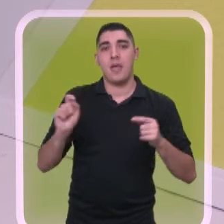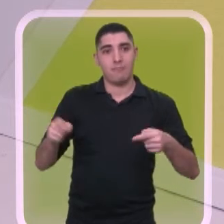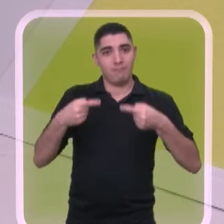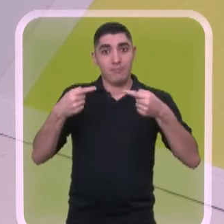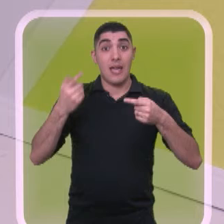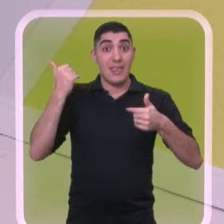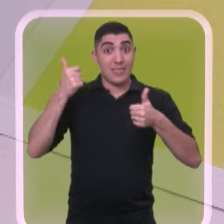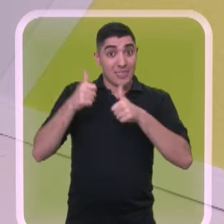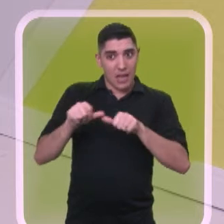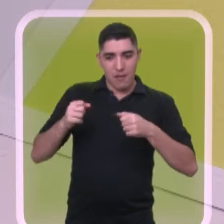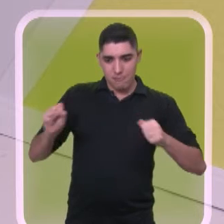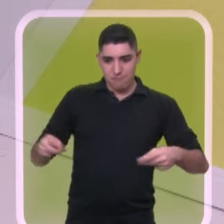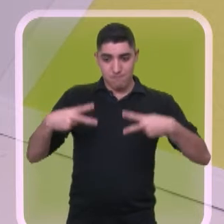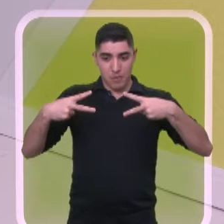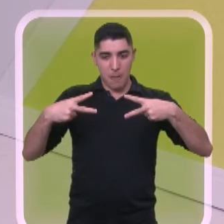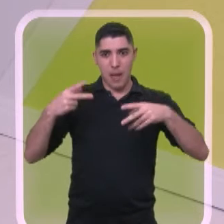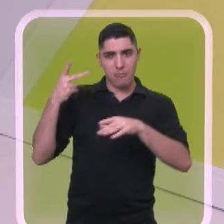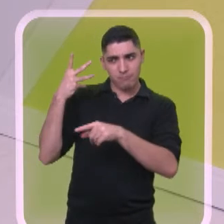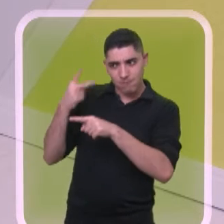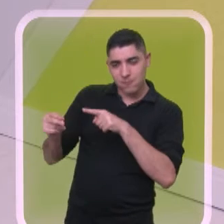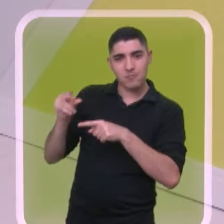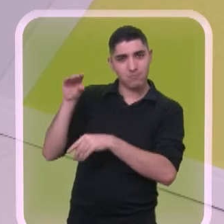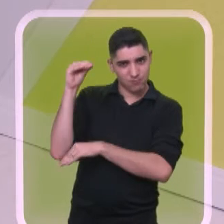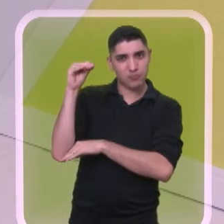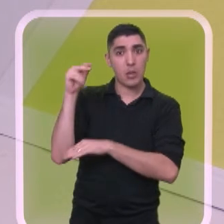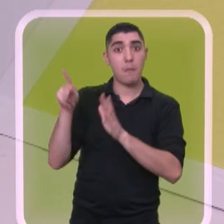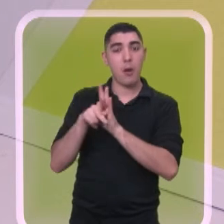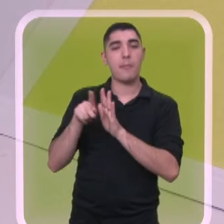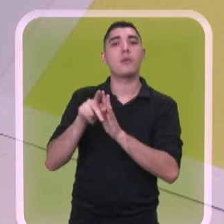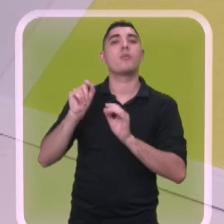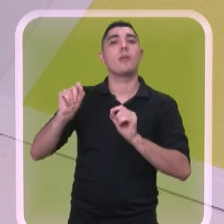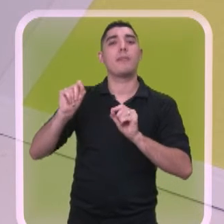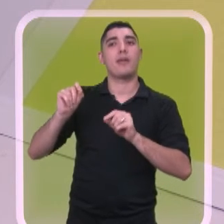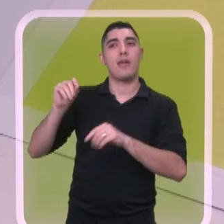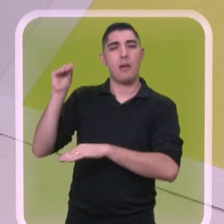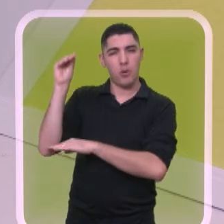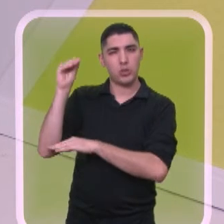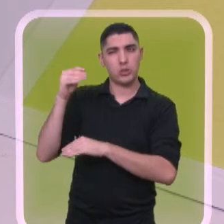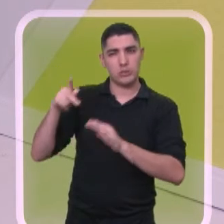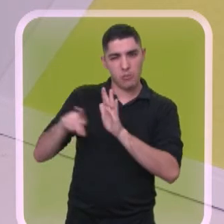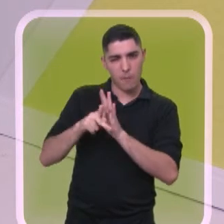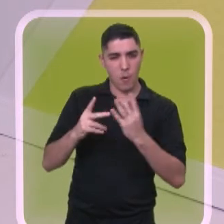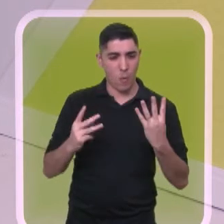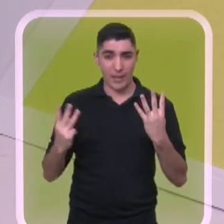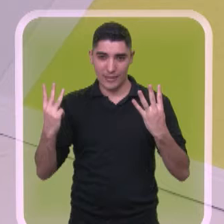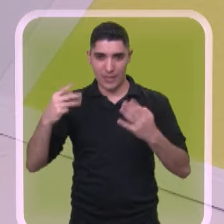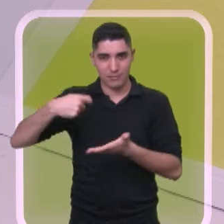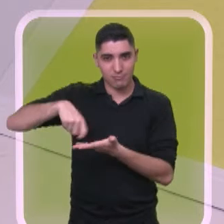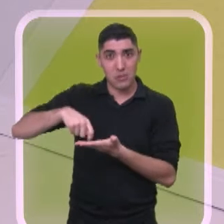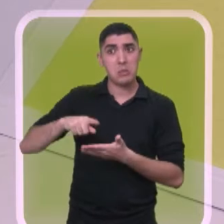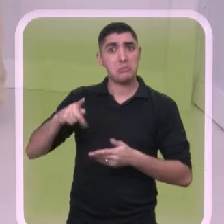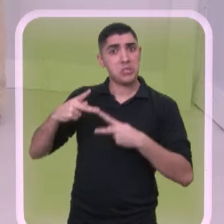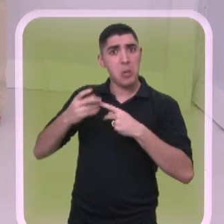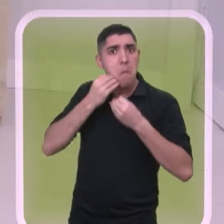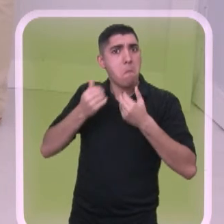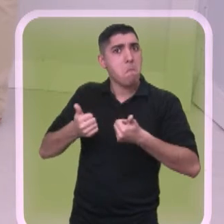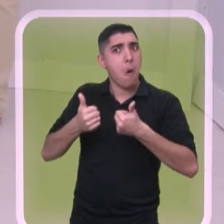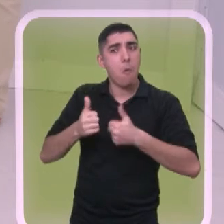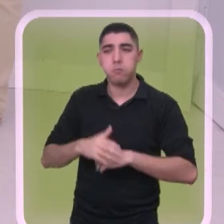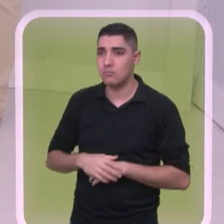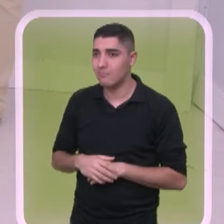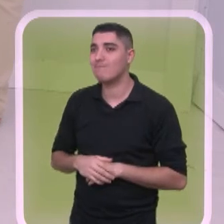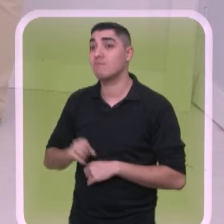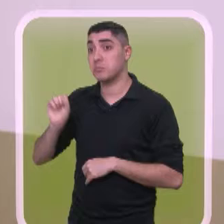semifinal para o Mogi das Cruzes, vencendo nos pênaltis por 4-3, Bruno. A cidade de São José, só alegria nos jogos regionais. Pois é, São